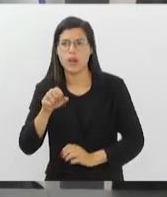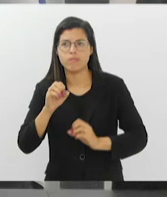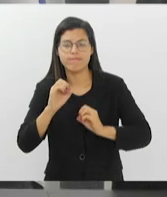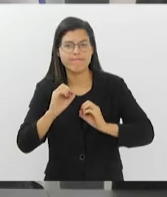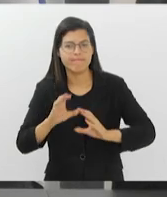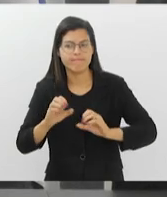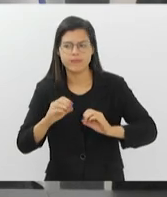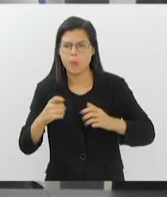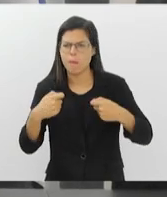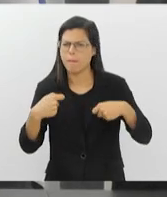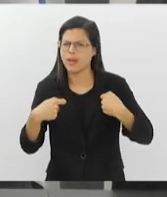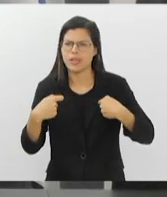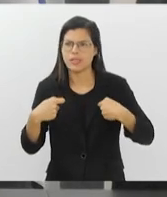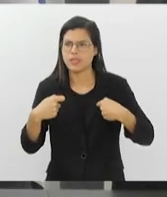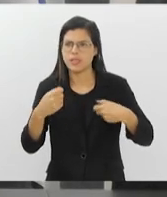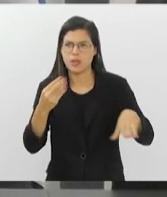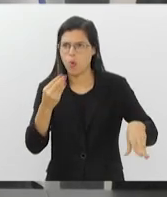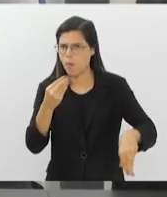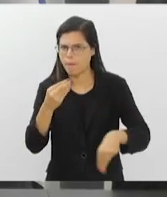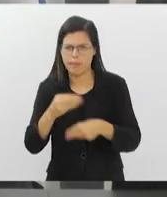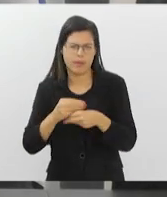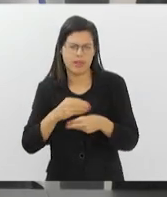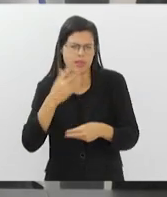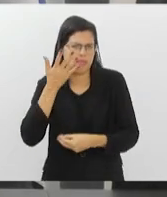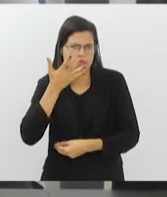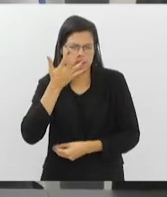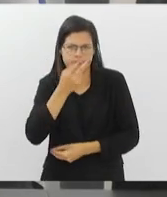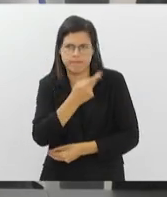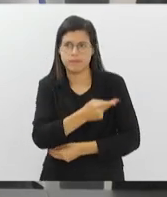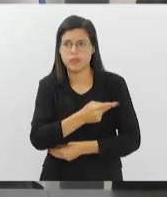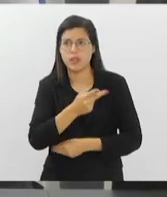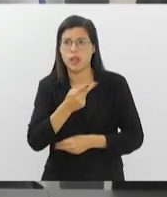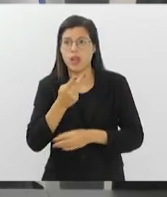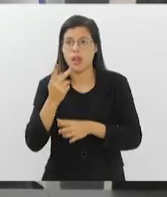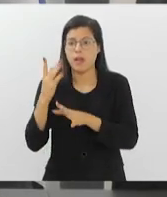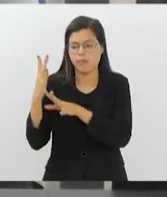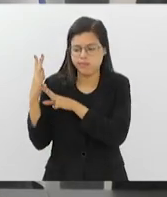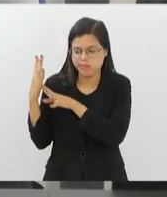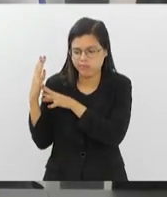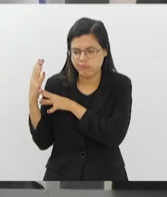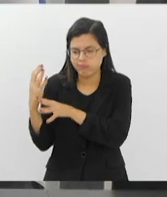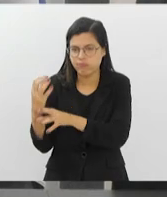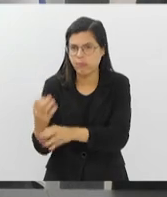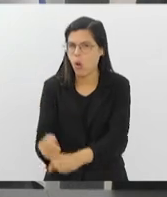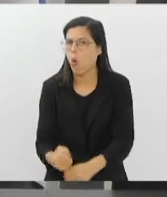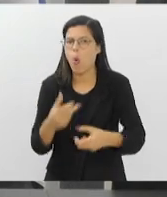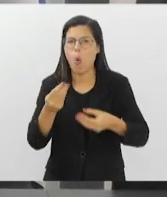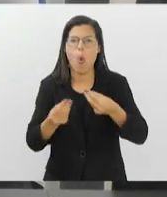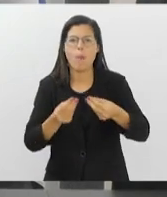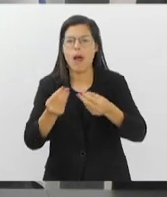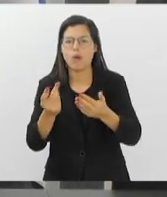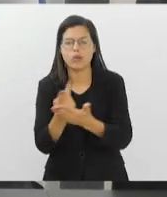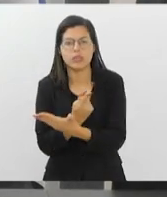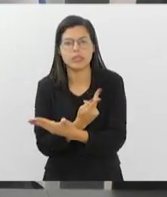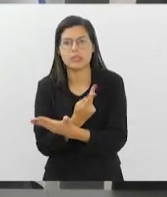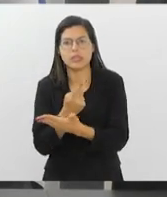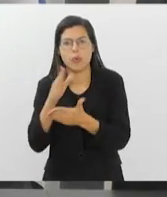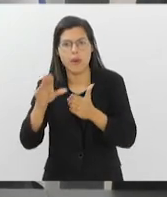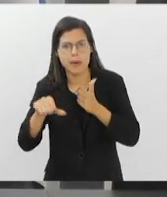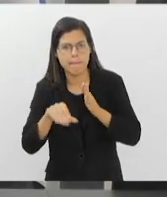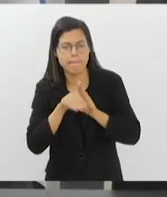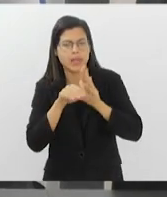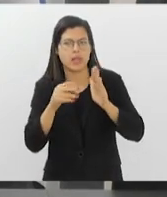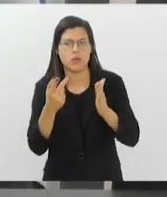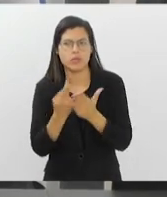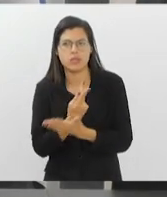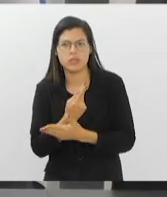nem complementar o que o deputado Luiz Paulo disse, contou toda a cronologia de como tudo aconteceu, como as emendas se darão, como